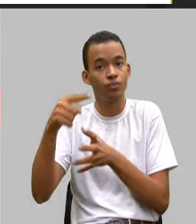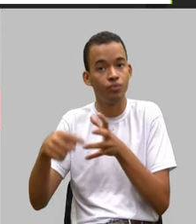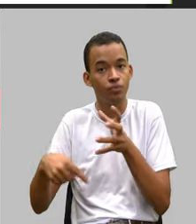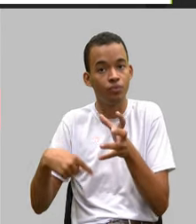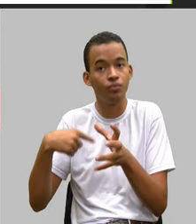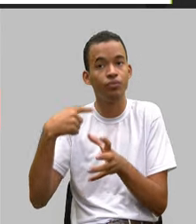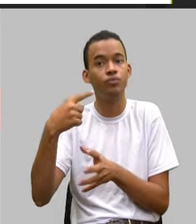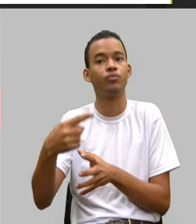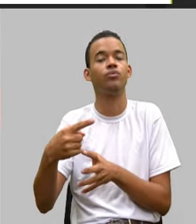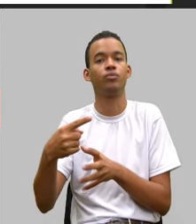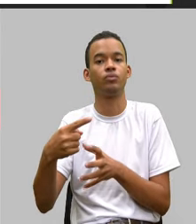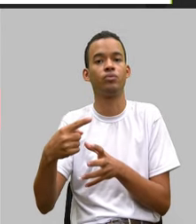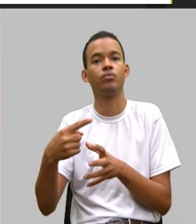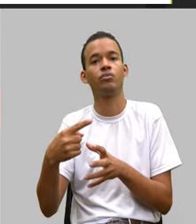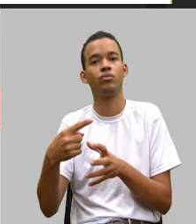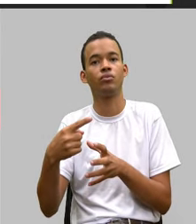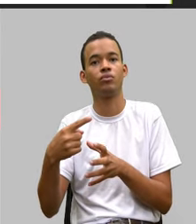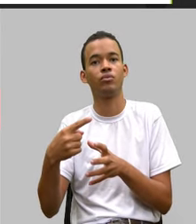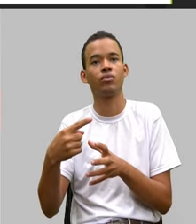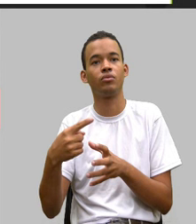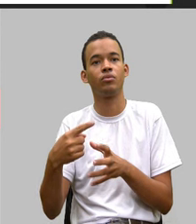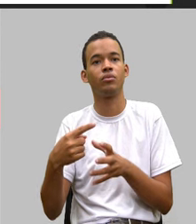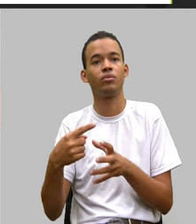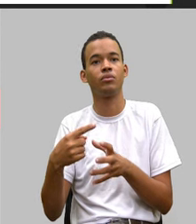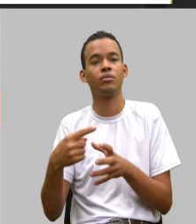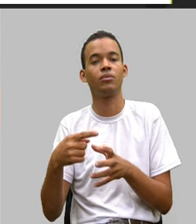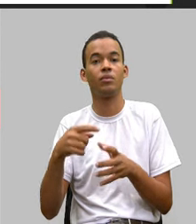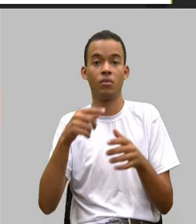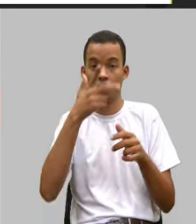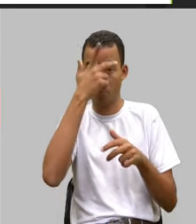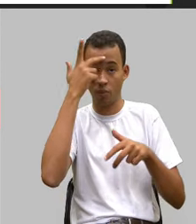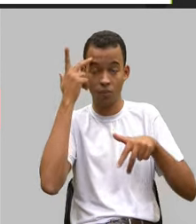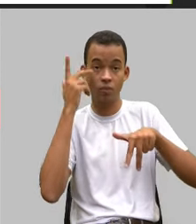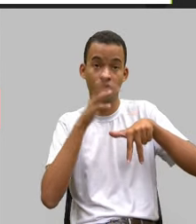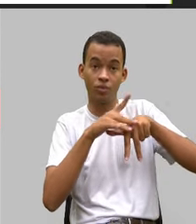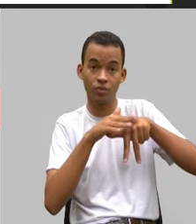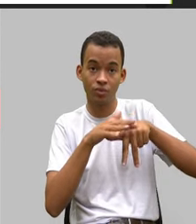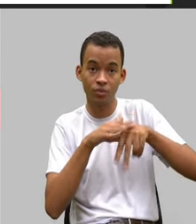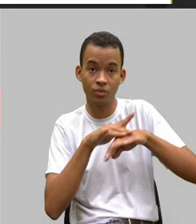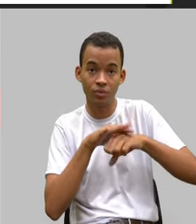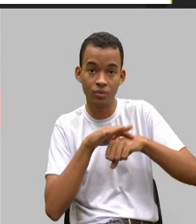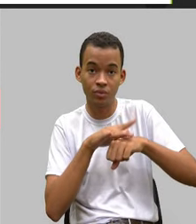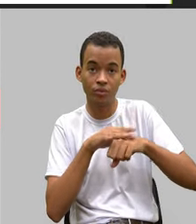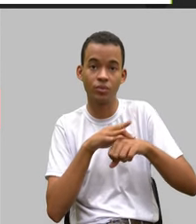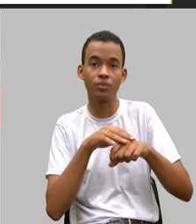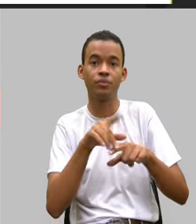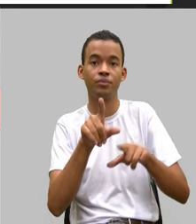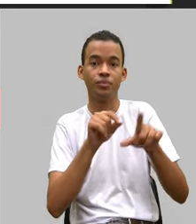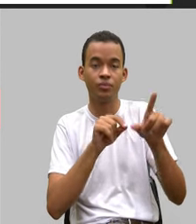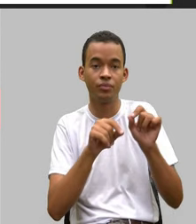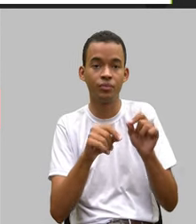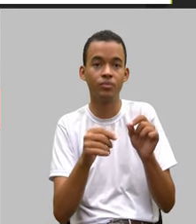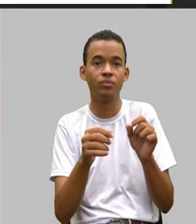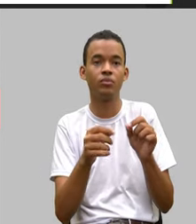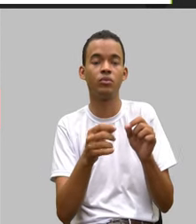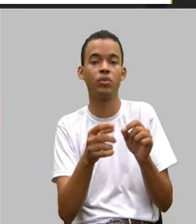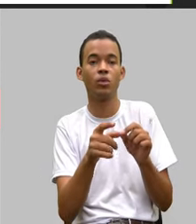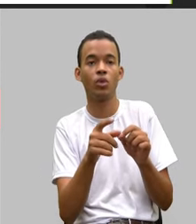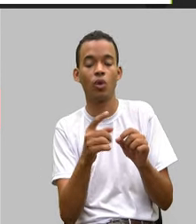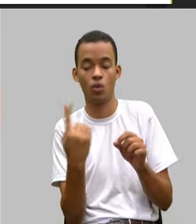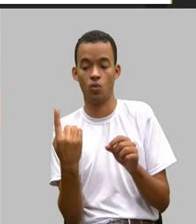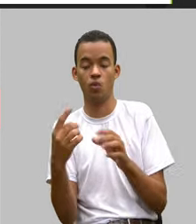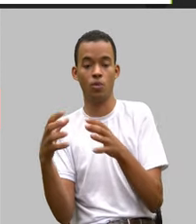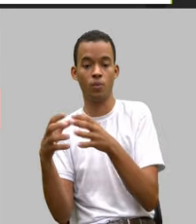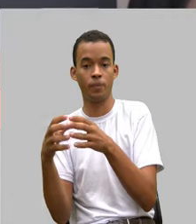randomizado o que que é isso Você pega pessoas com a mesma doença faz um sorteio entre essas pessoas um grupo vai receber o